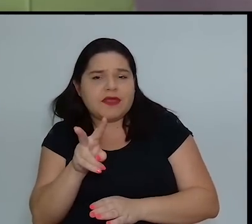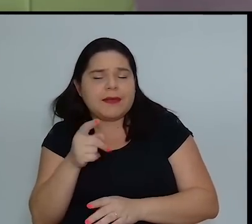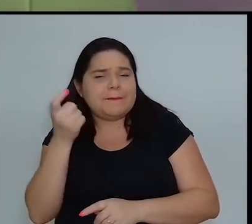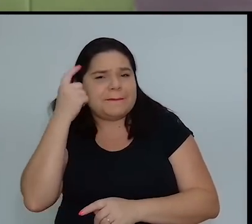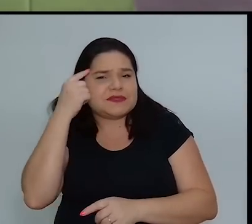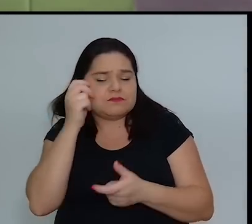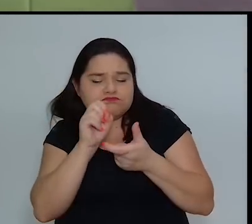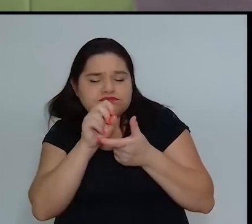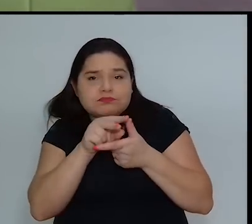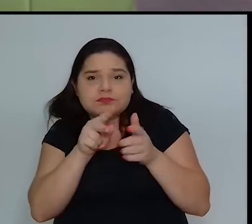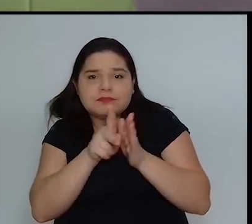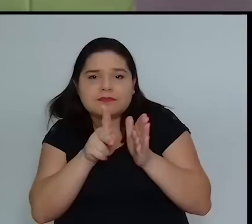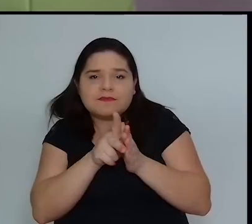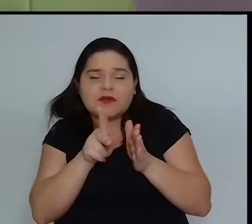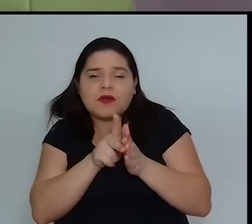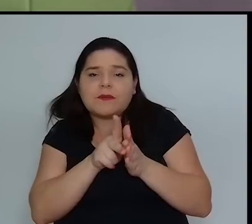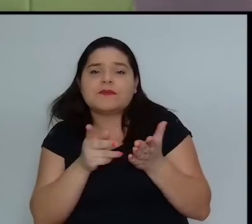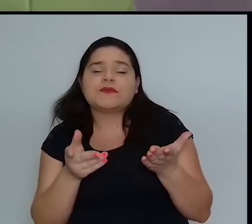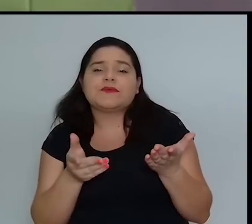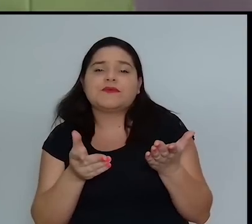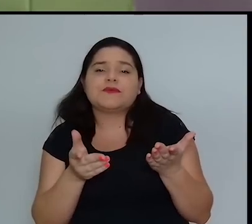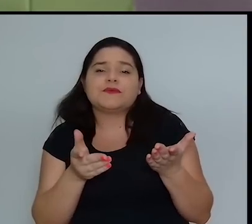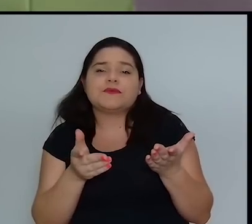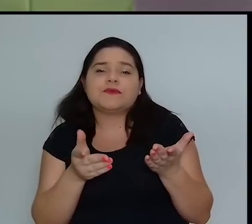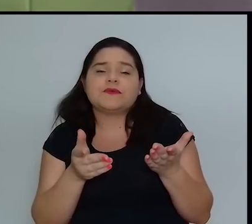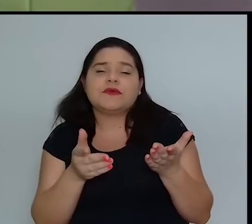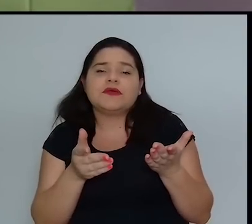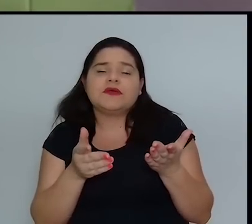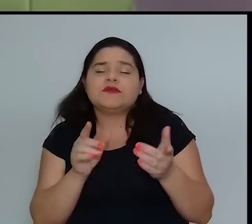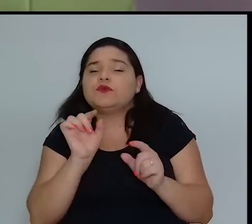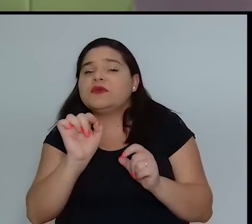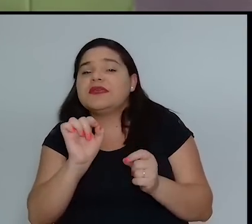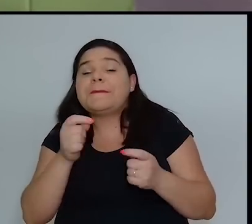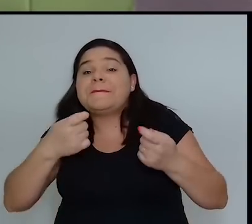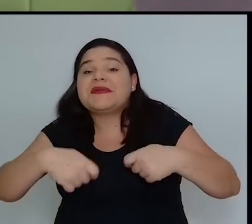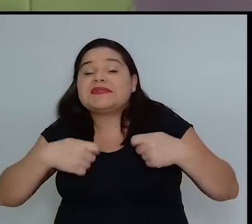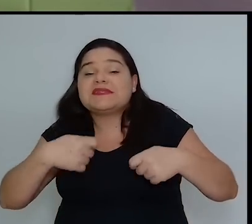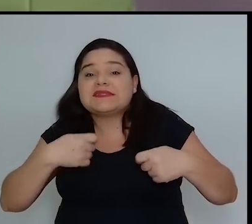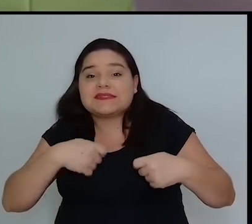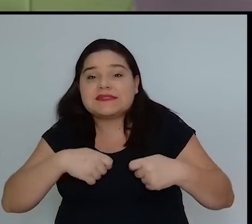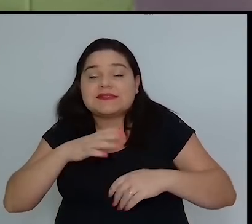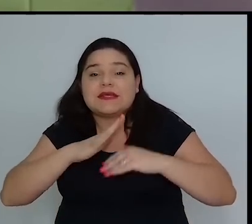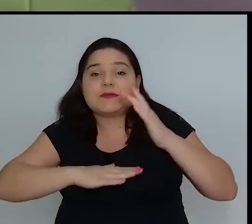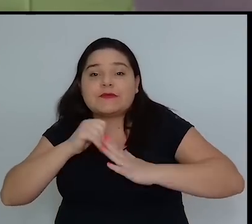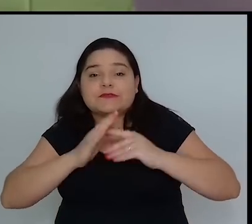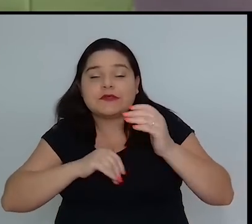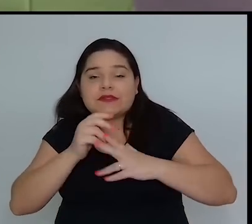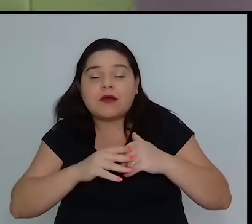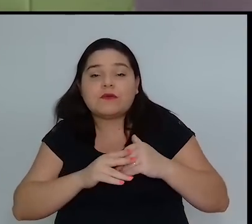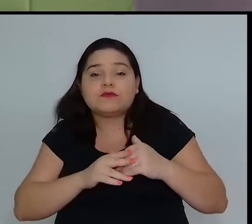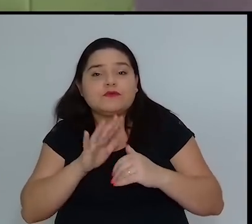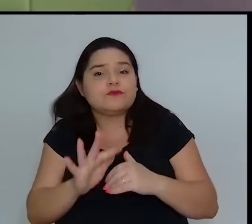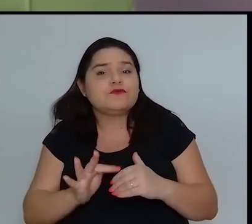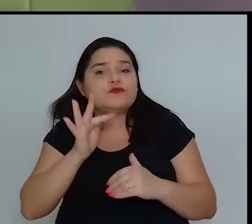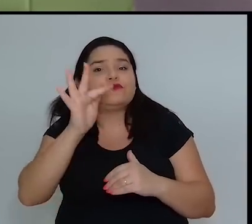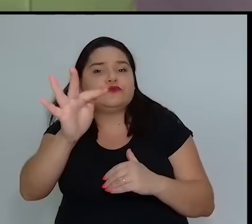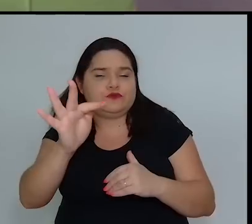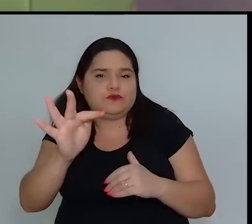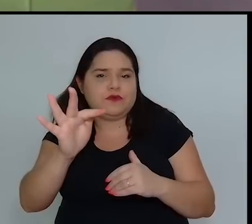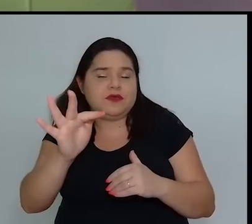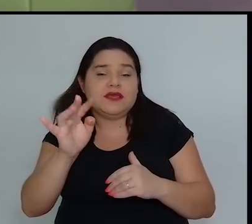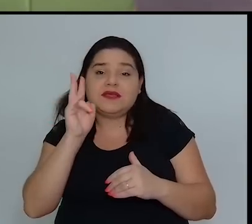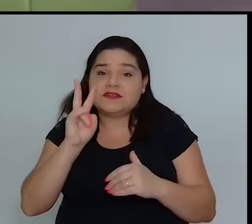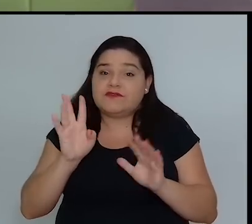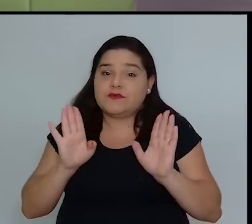de vista da dos esquilos necessários dos empreendedores e dos profissionais do Futuro pelo fórum